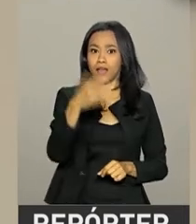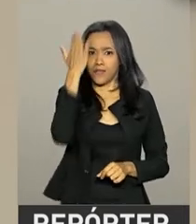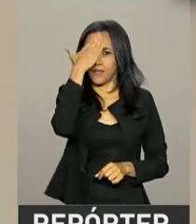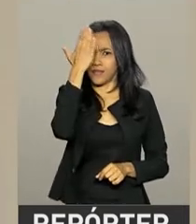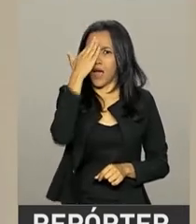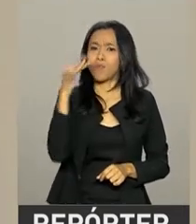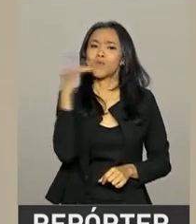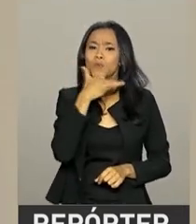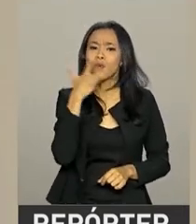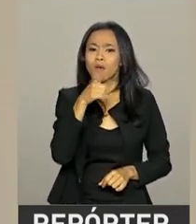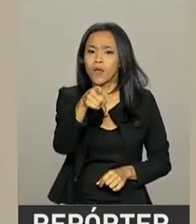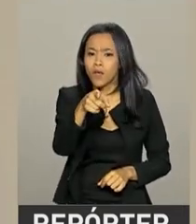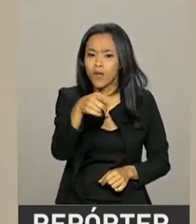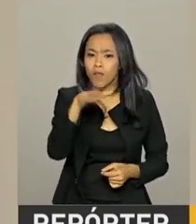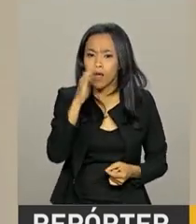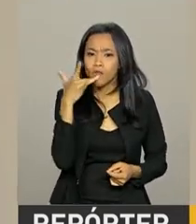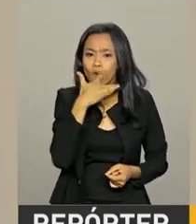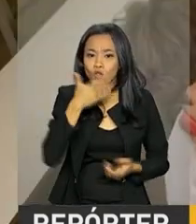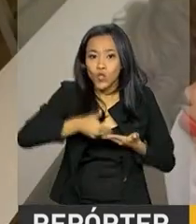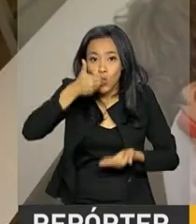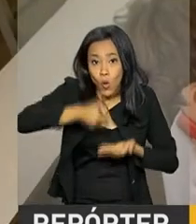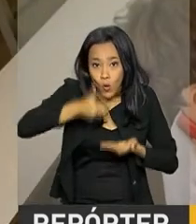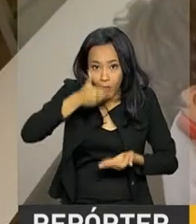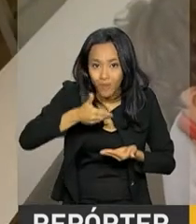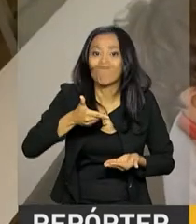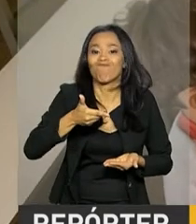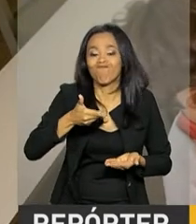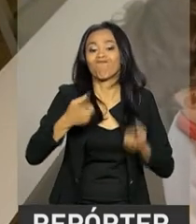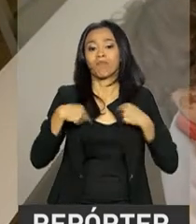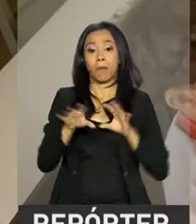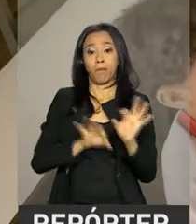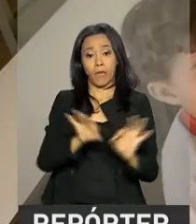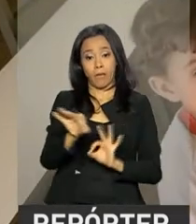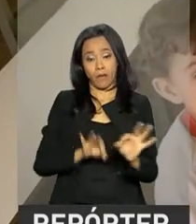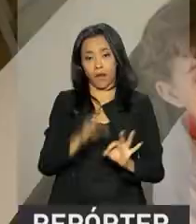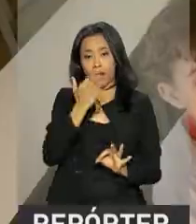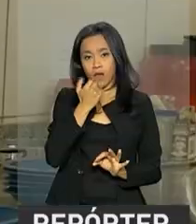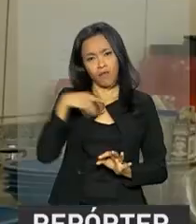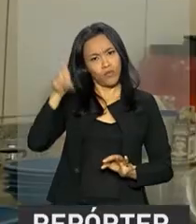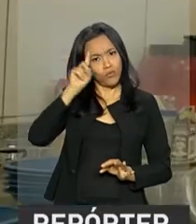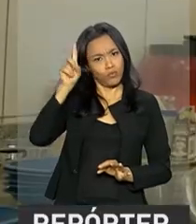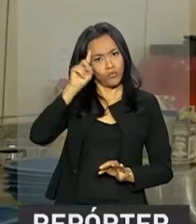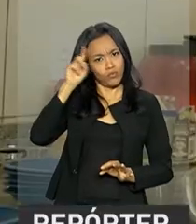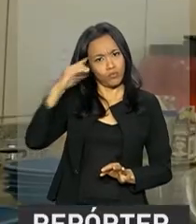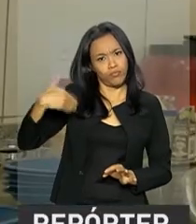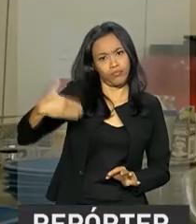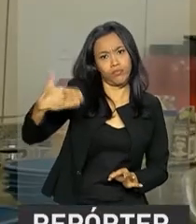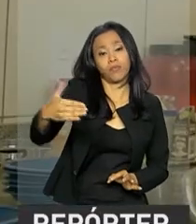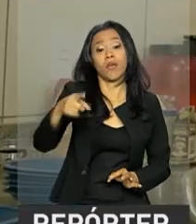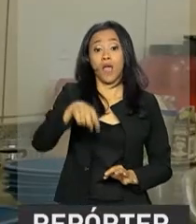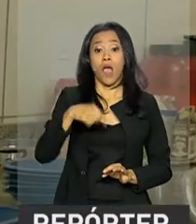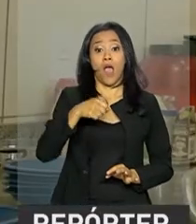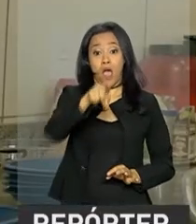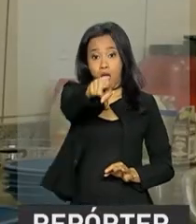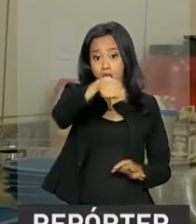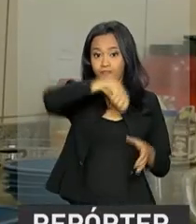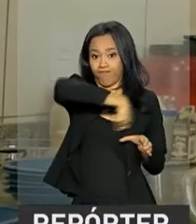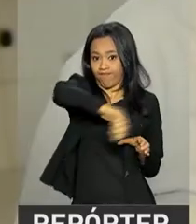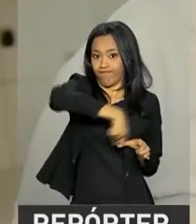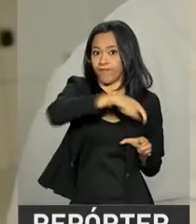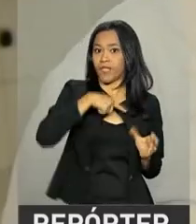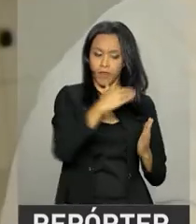gosta gosto mais de soco para preparar a comida diária a merendeira segue uma receita